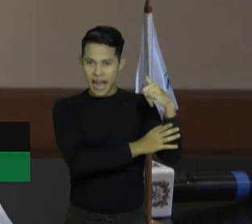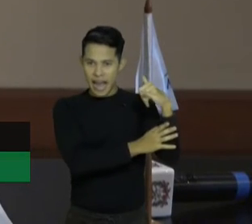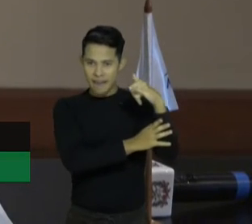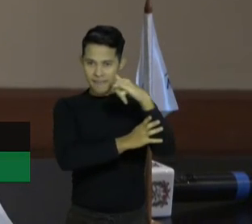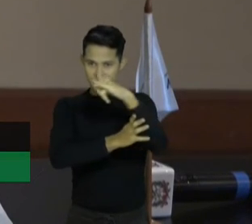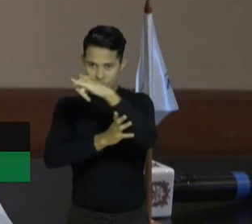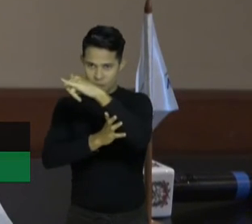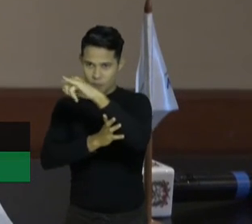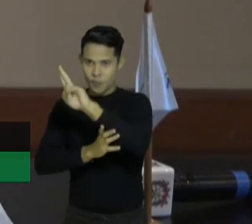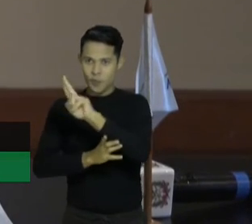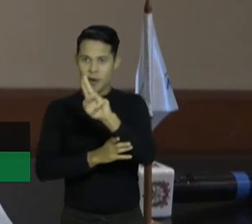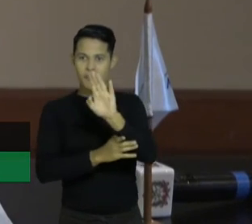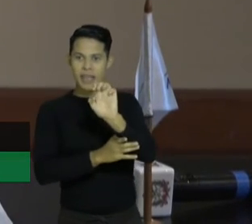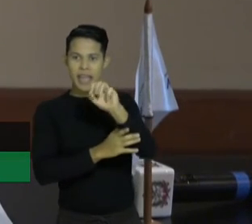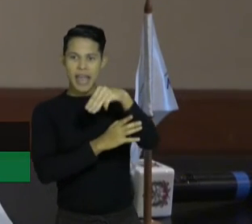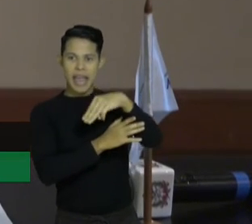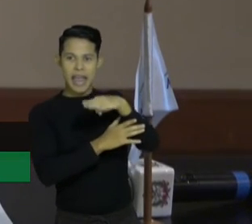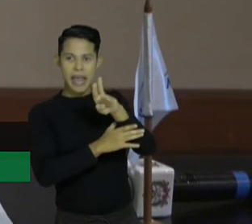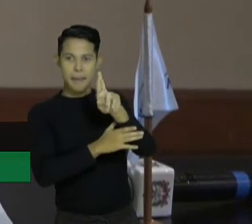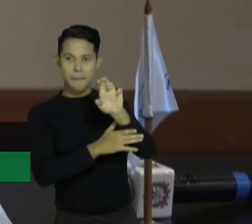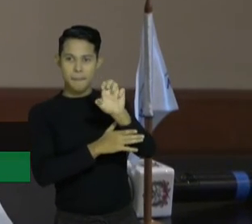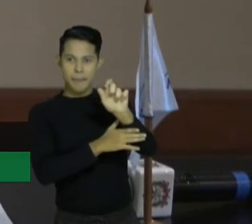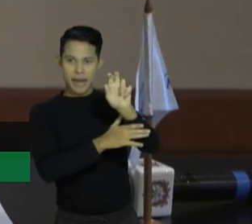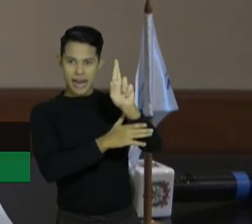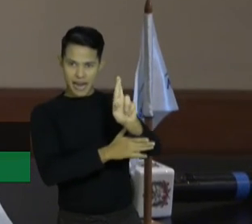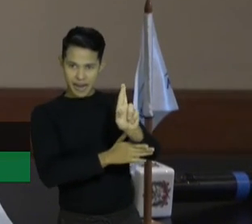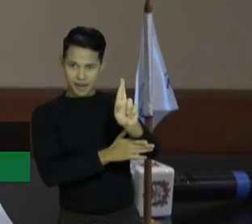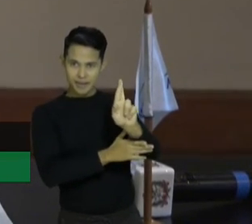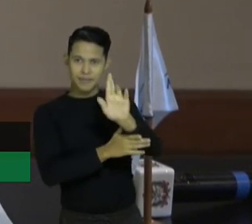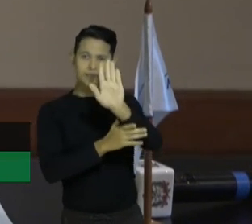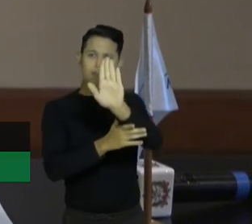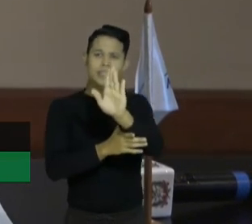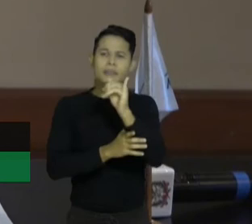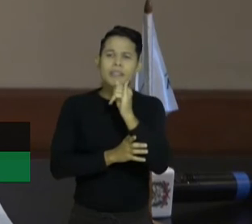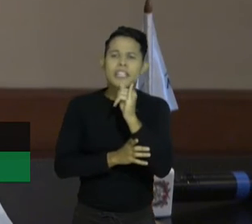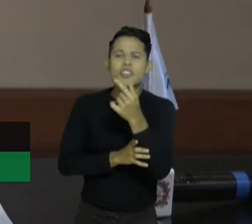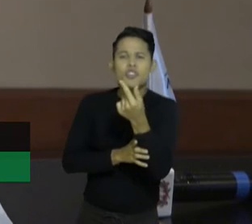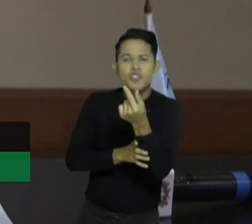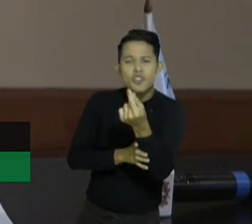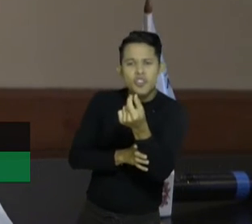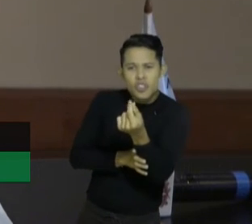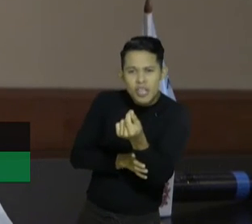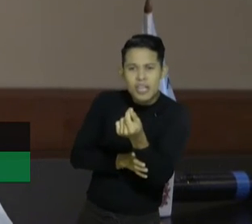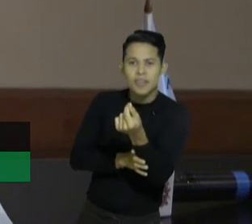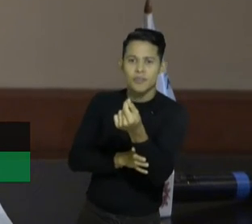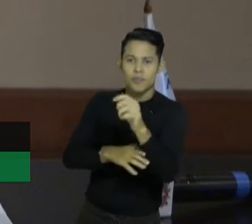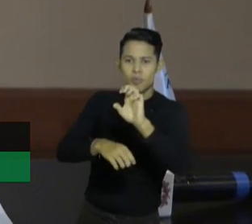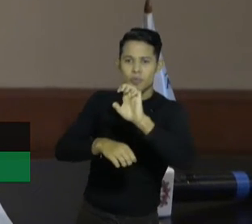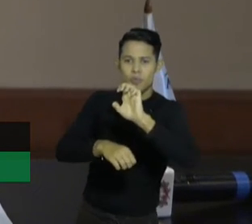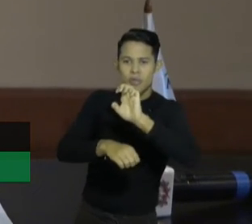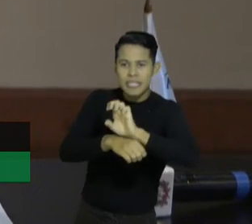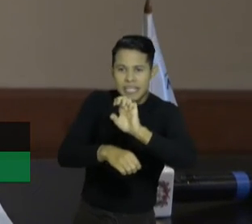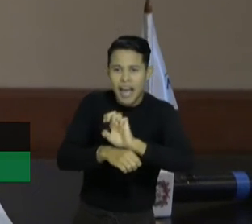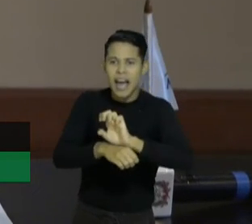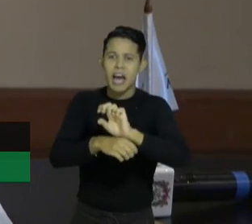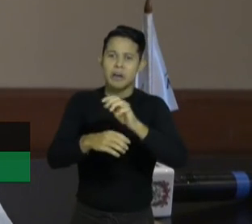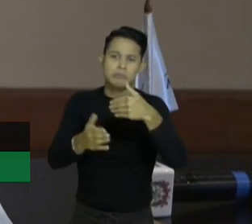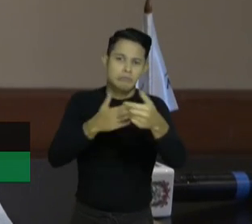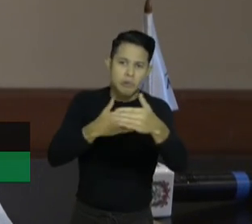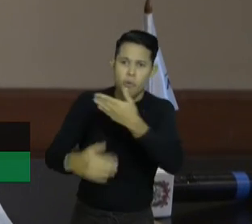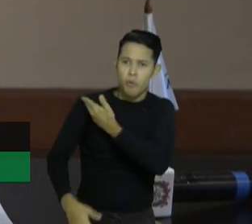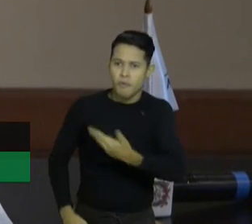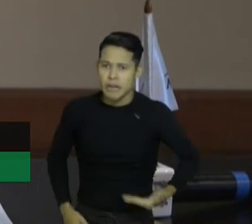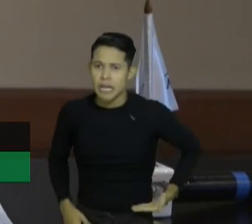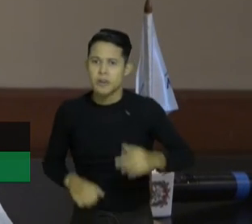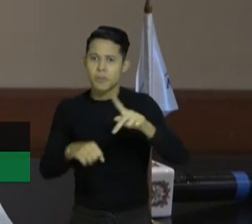né Será que a relação custo benefício vale a pena para um para um estado que ainda é para um país que ainda é relativamente pobre o Brasil é